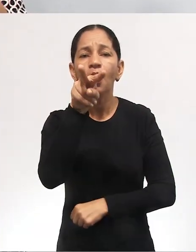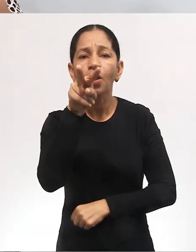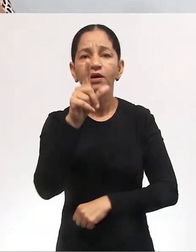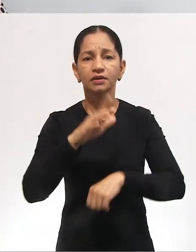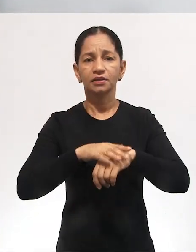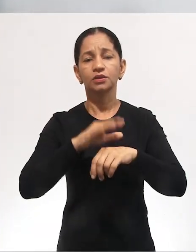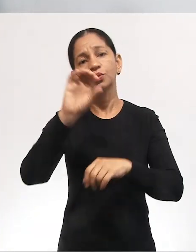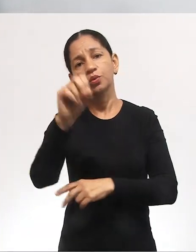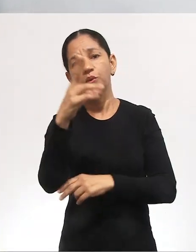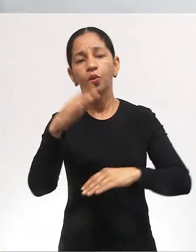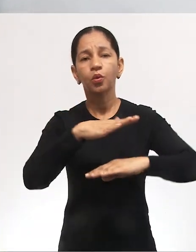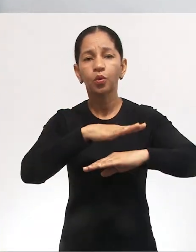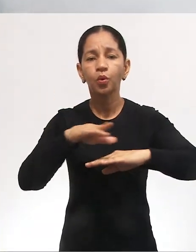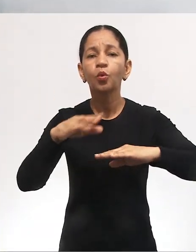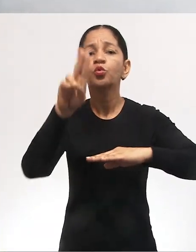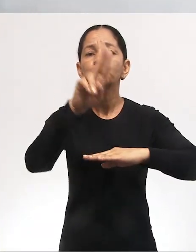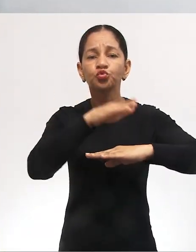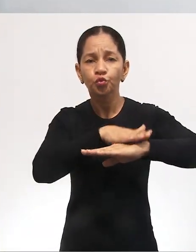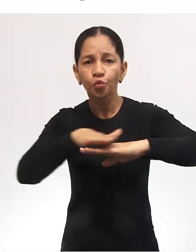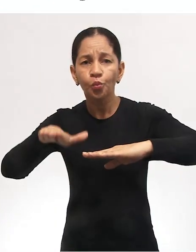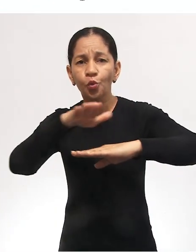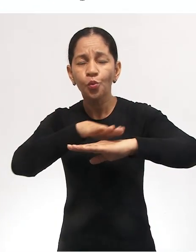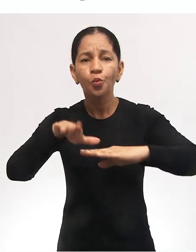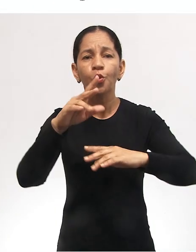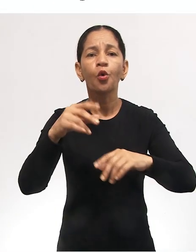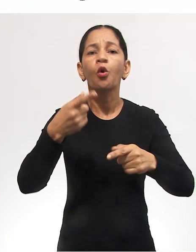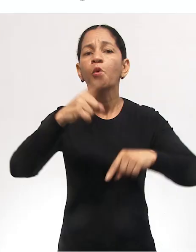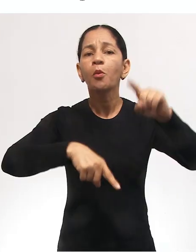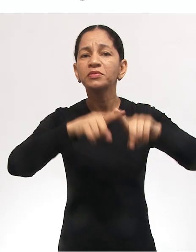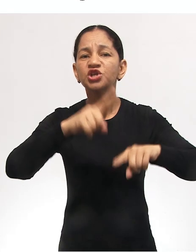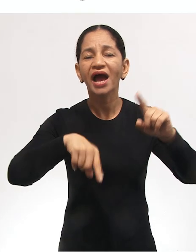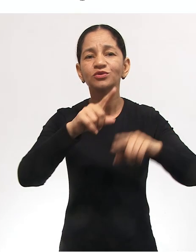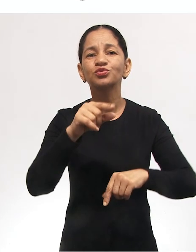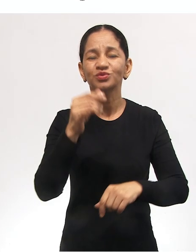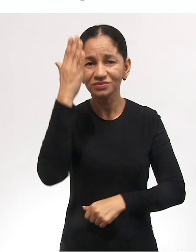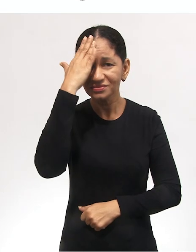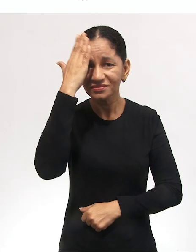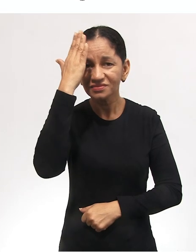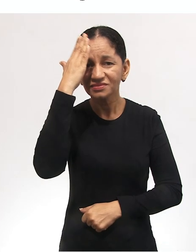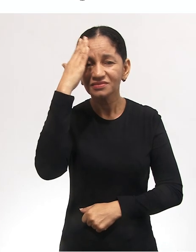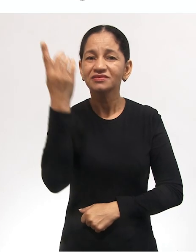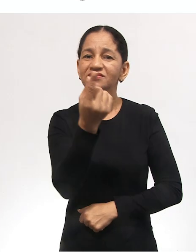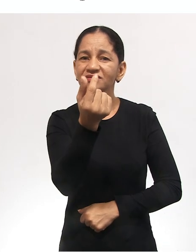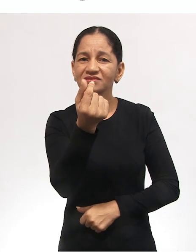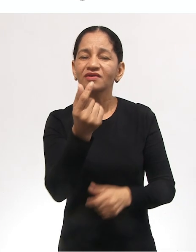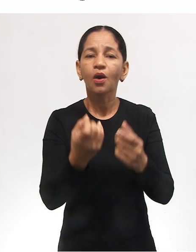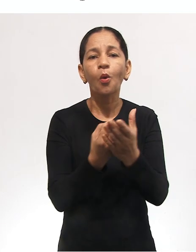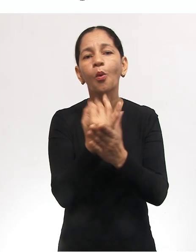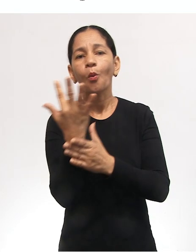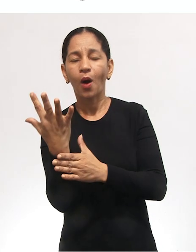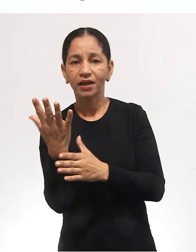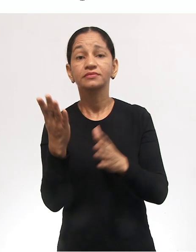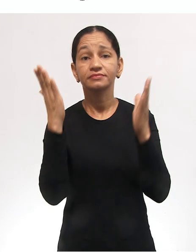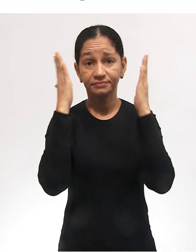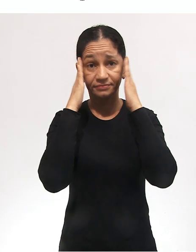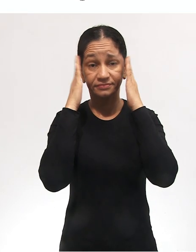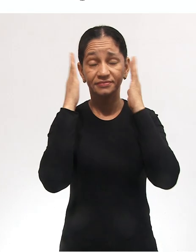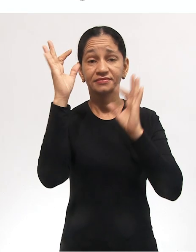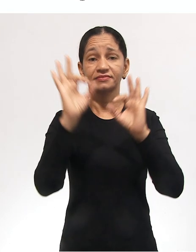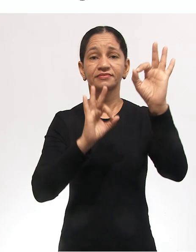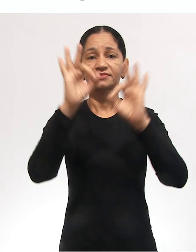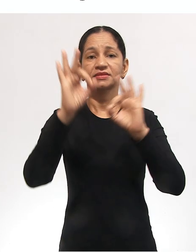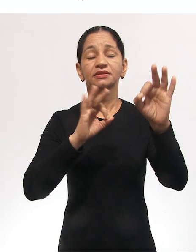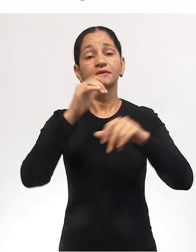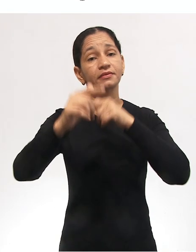Então, tudo isso é levado em conta na questão ergonômica quando você está desenvolvendo a sua atividade de trabalho, tá? Quais são